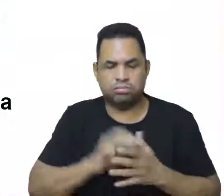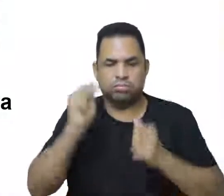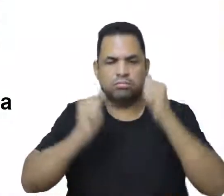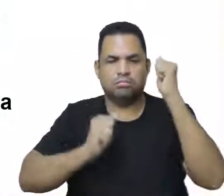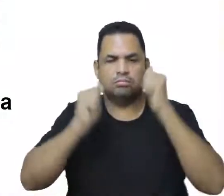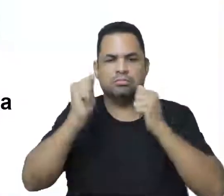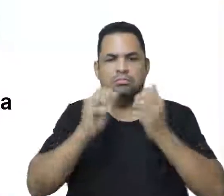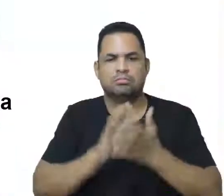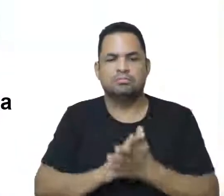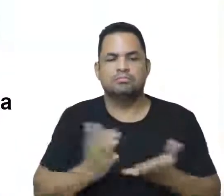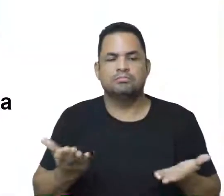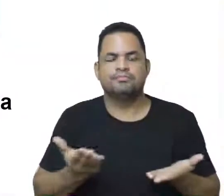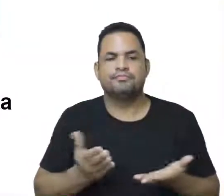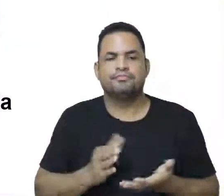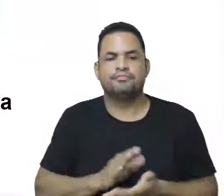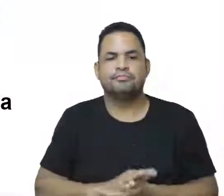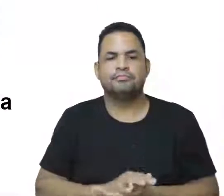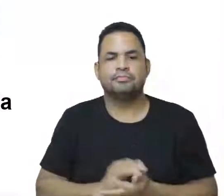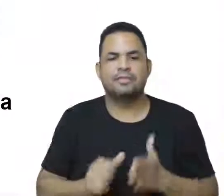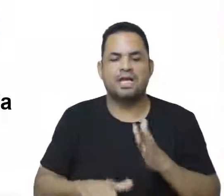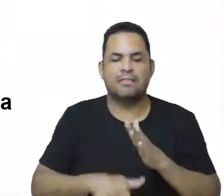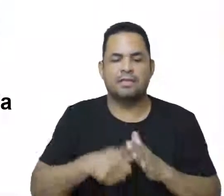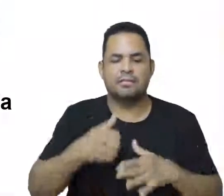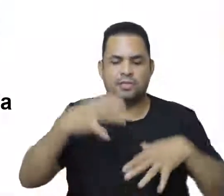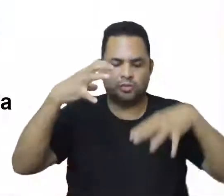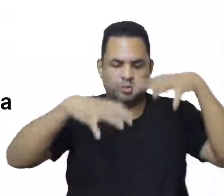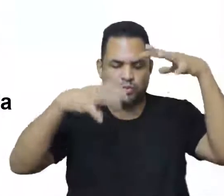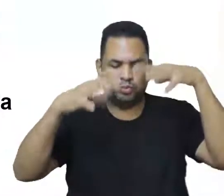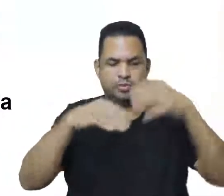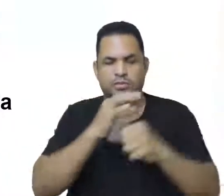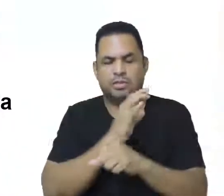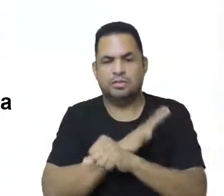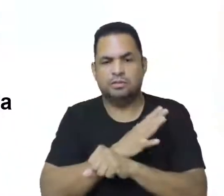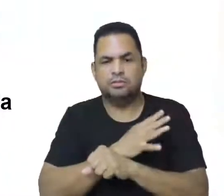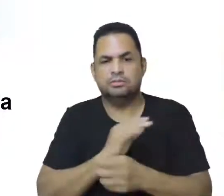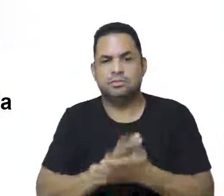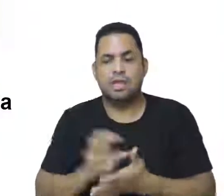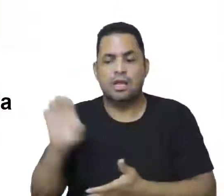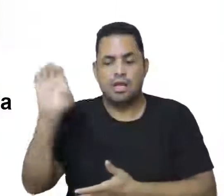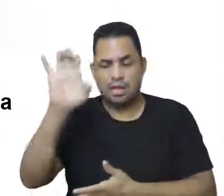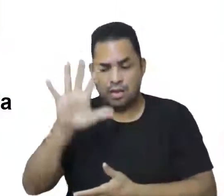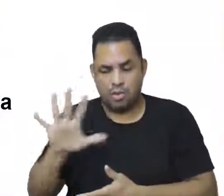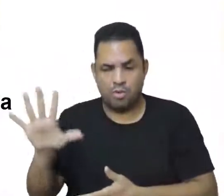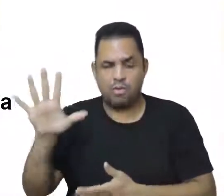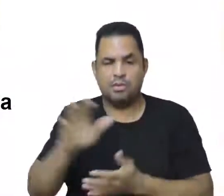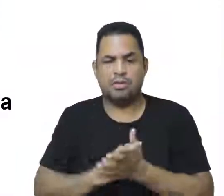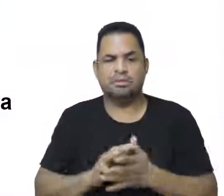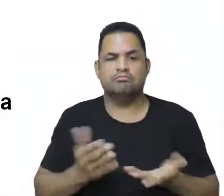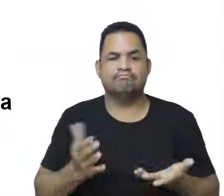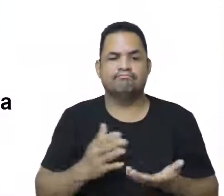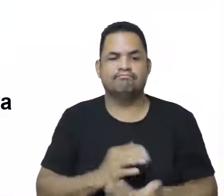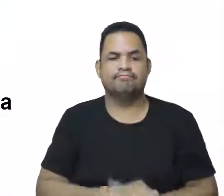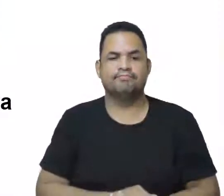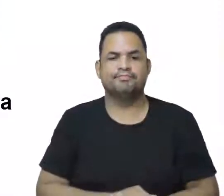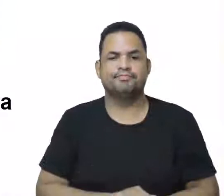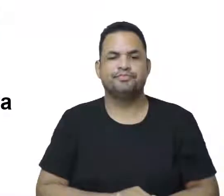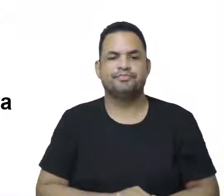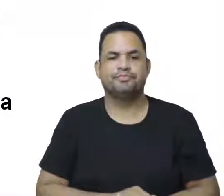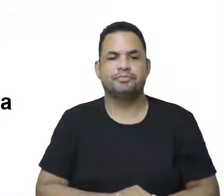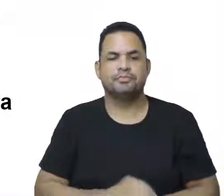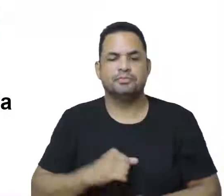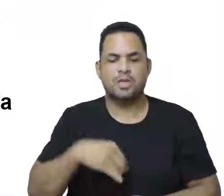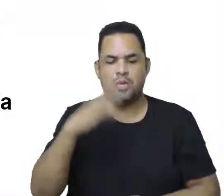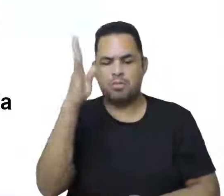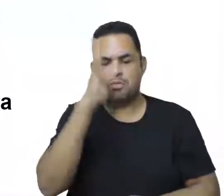parabéns. Portanto, onde ocorreu as primeiras chuvas ácidas? Na Europa. Ótimo, parabéns. No